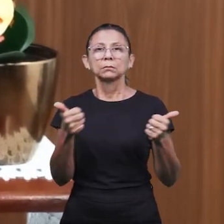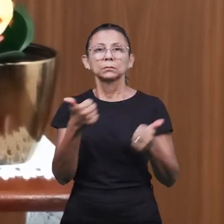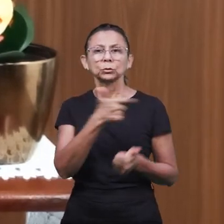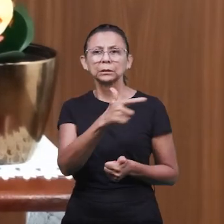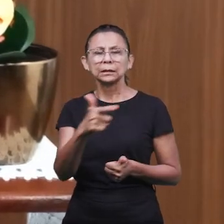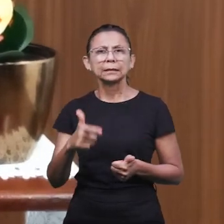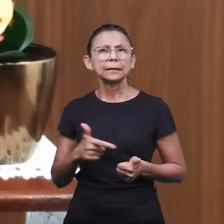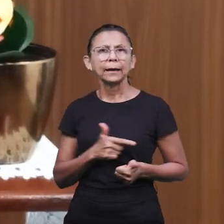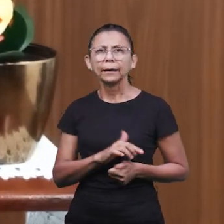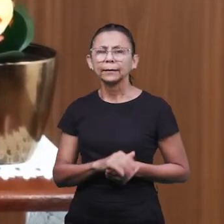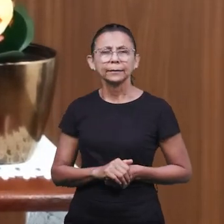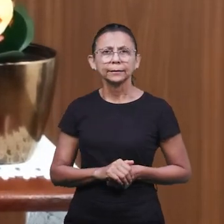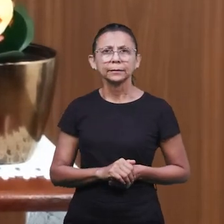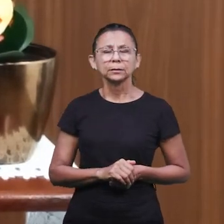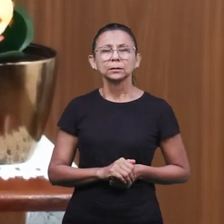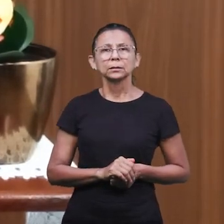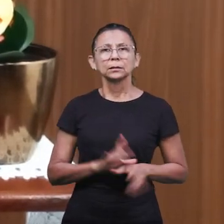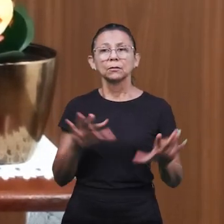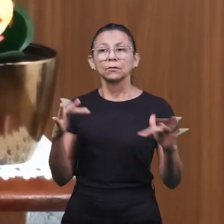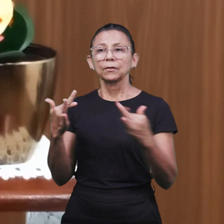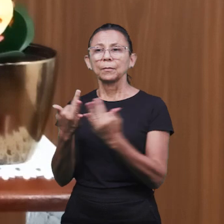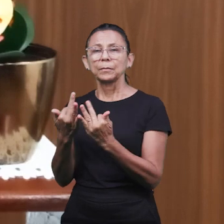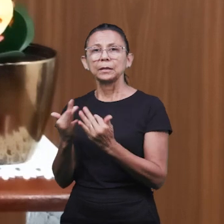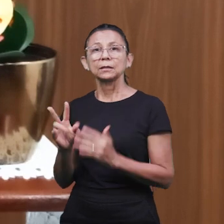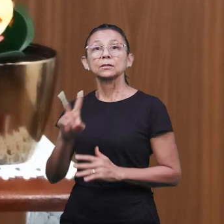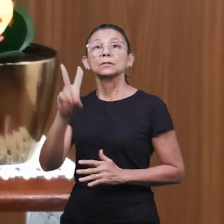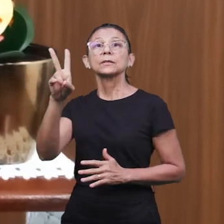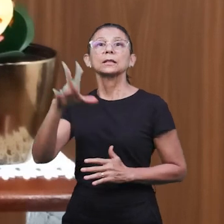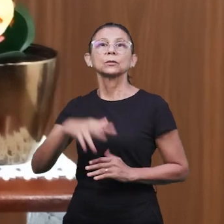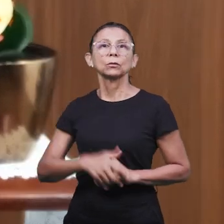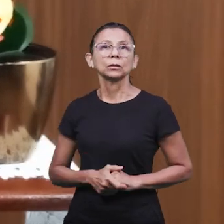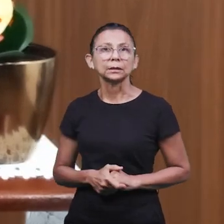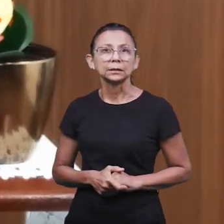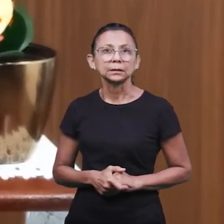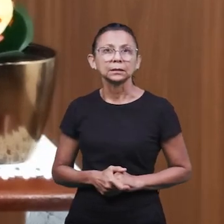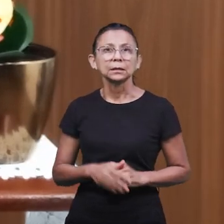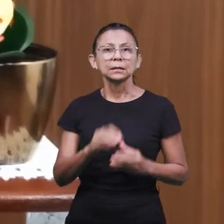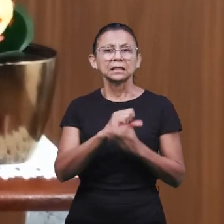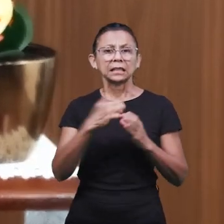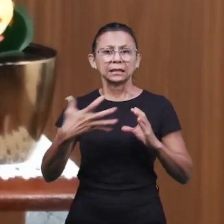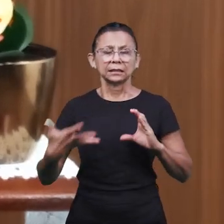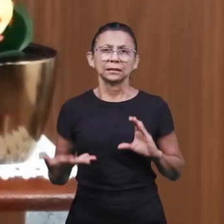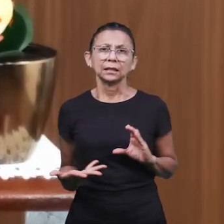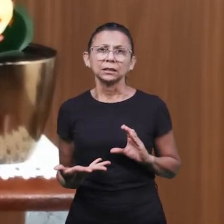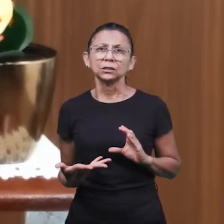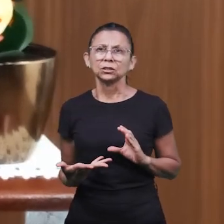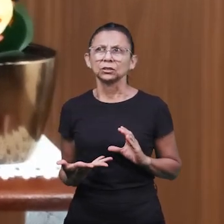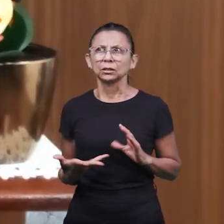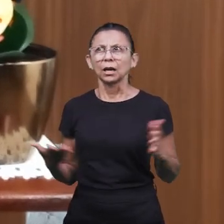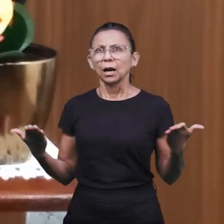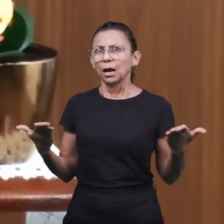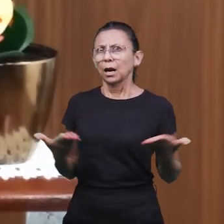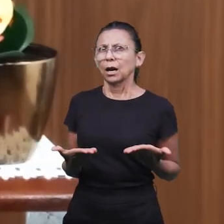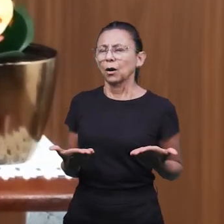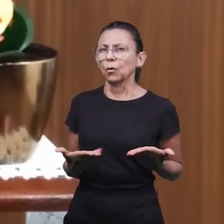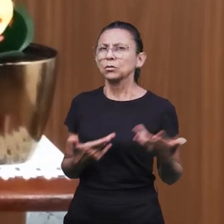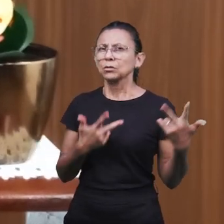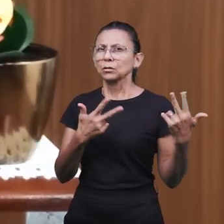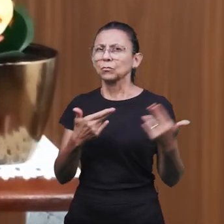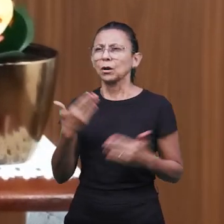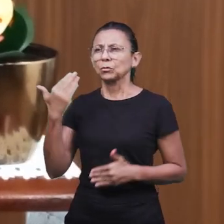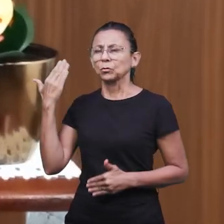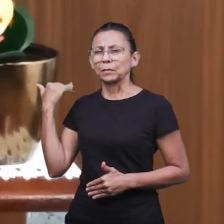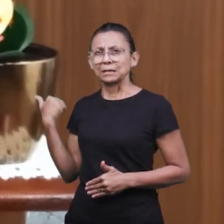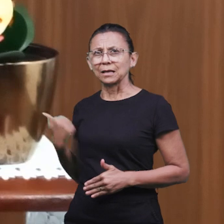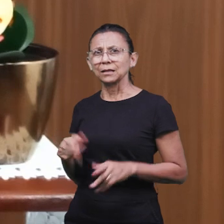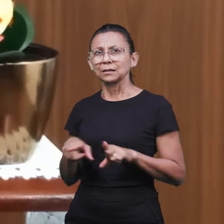de atacar os valores como família, família hoje não é mais aquilo que aprendemos na nossa infância e que a Bíblia